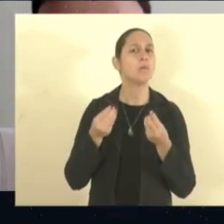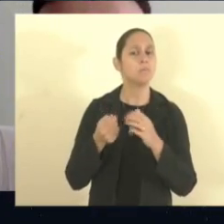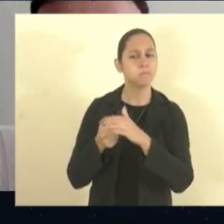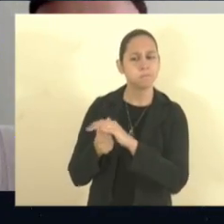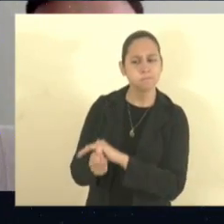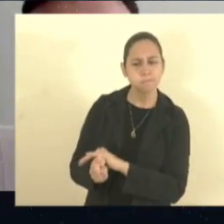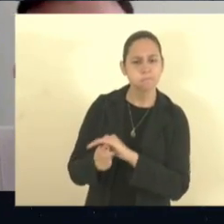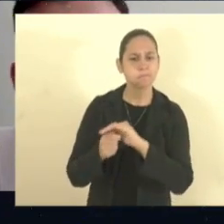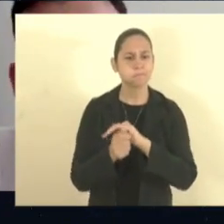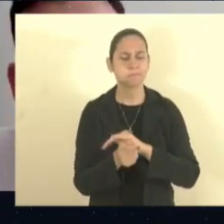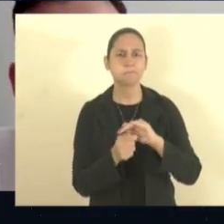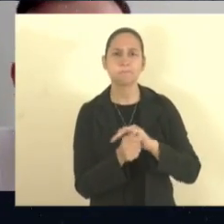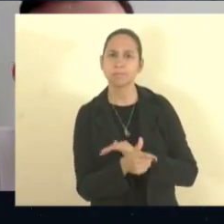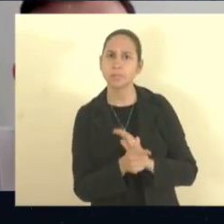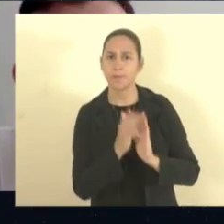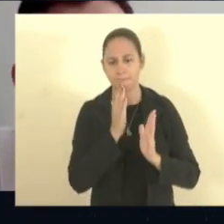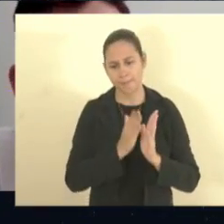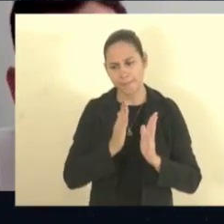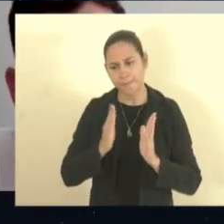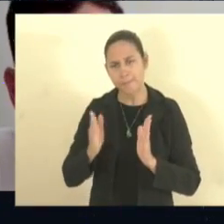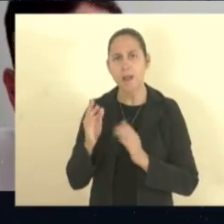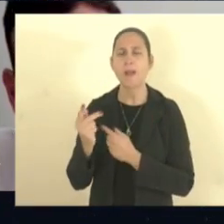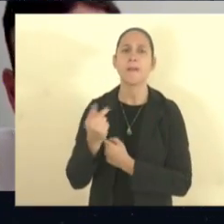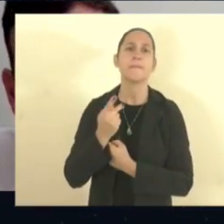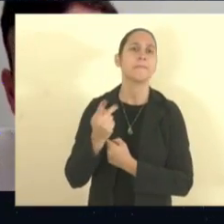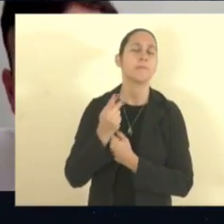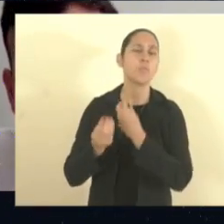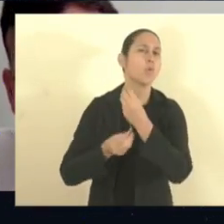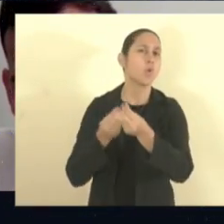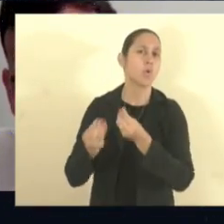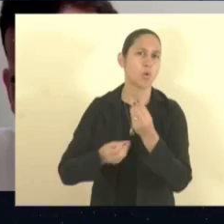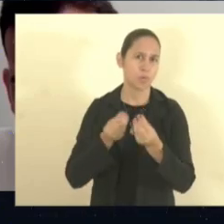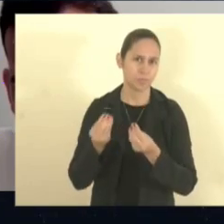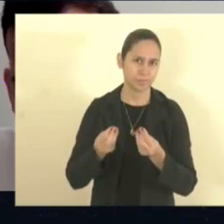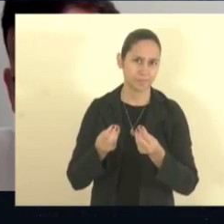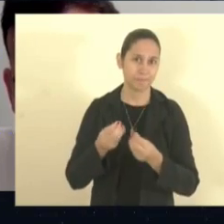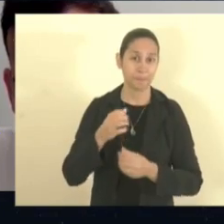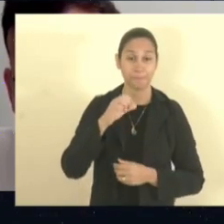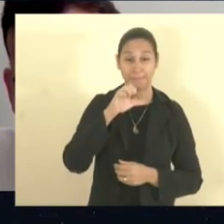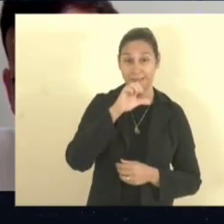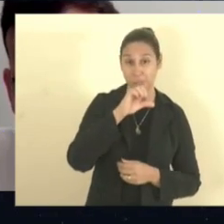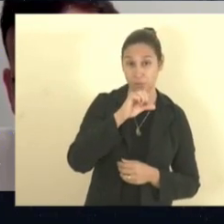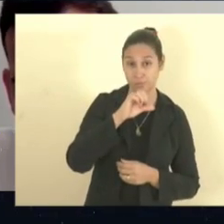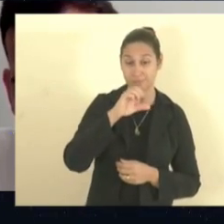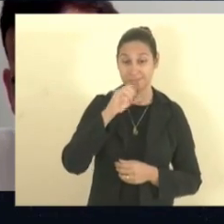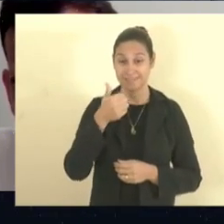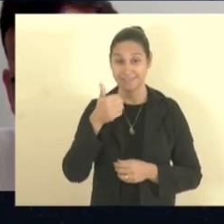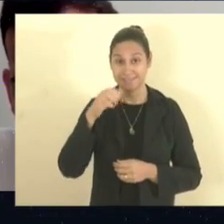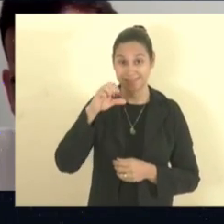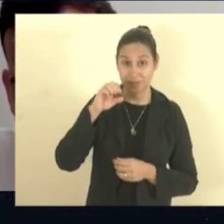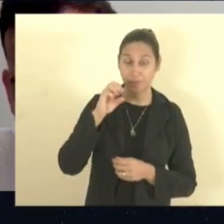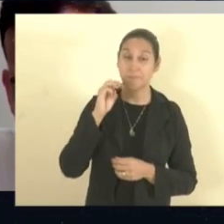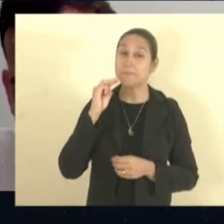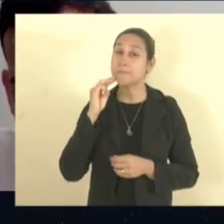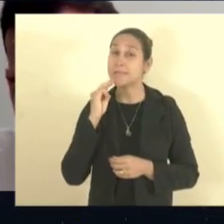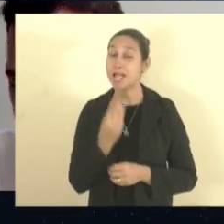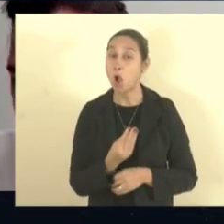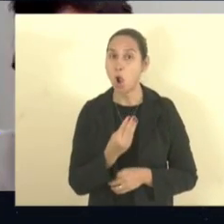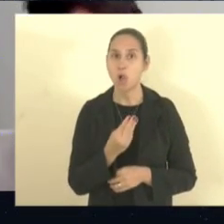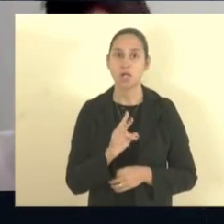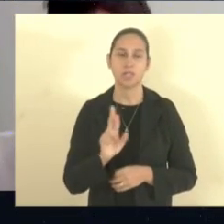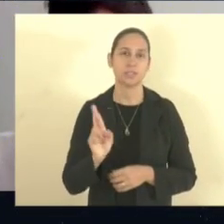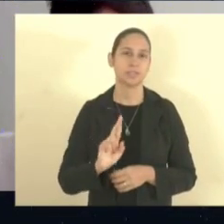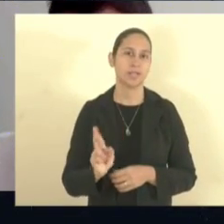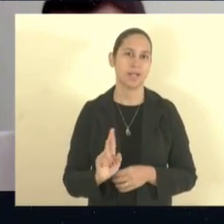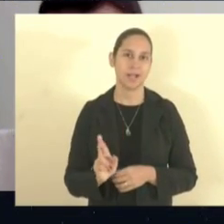vai ser financiado por esse empréstimo. São 919 milhões de reais. Isso não